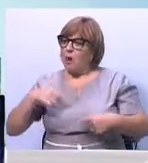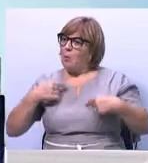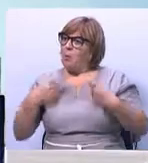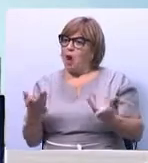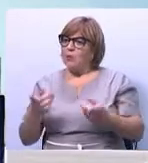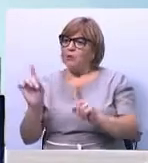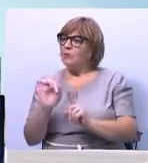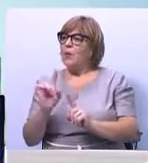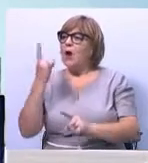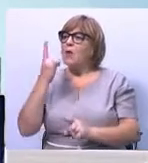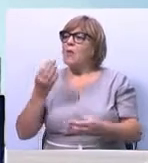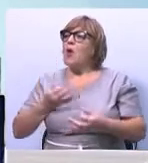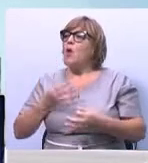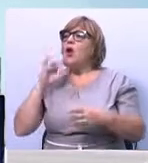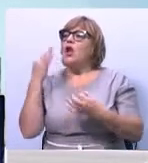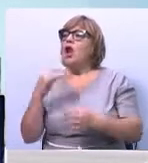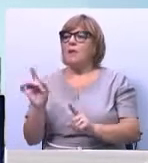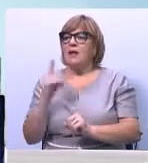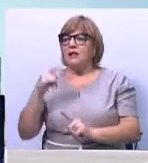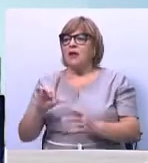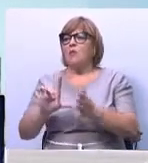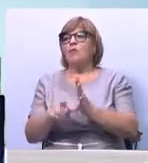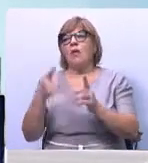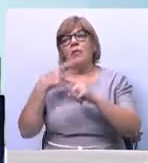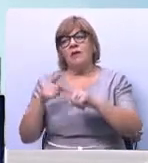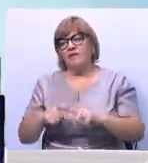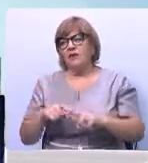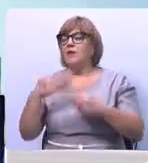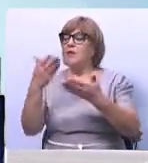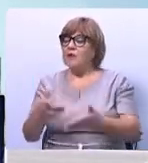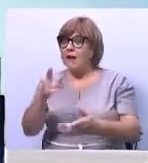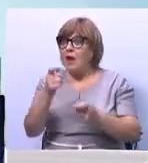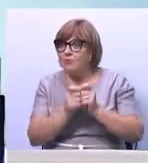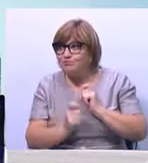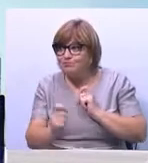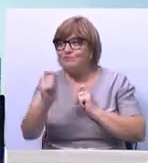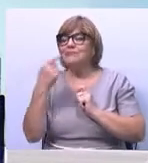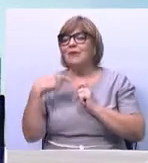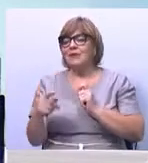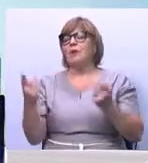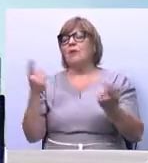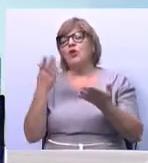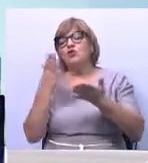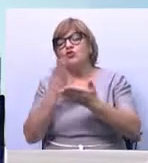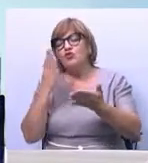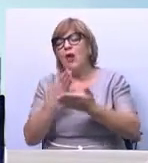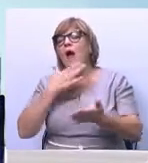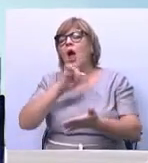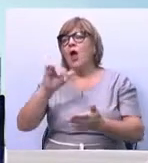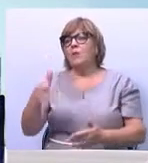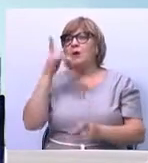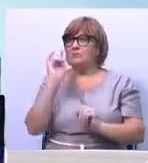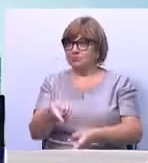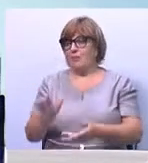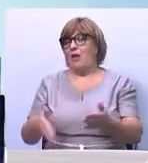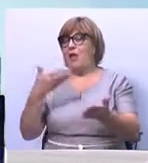era uma cura normal, que existia ali um processo diferente. E foi mesmo a partir daí que começaram a ser estudados os óleos essenciais e que fez com